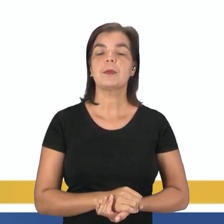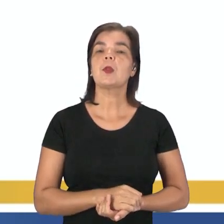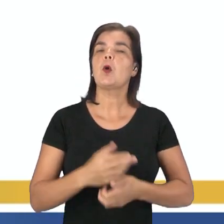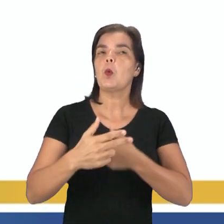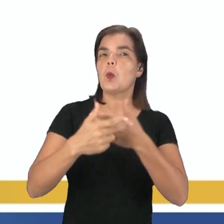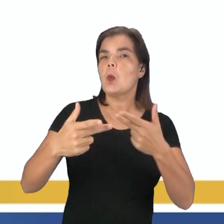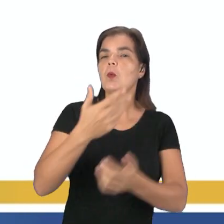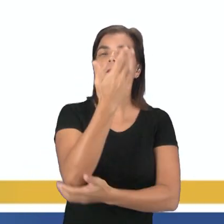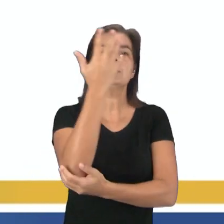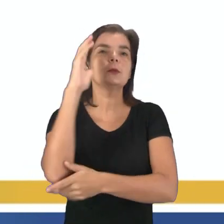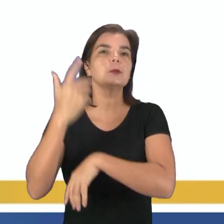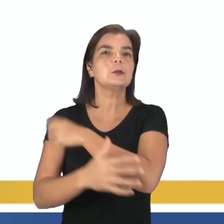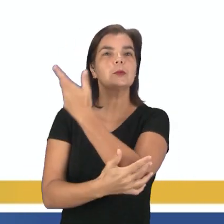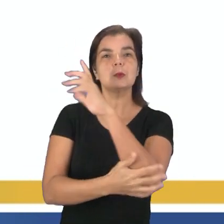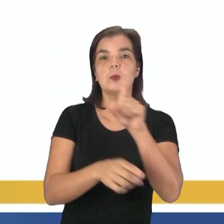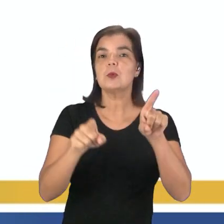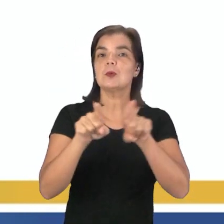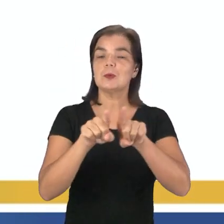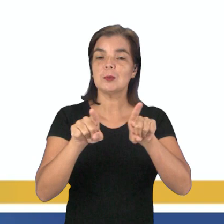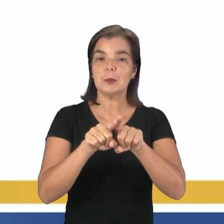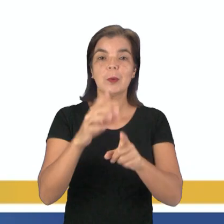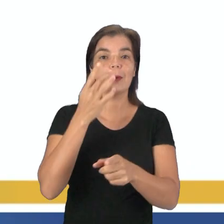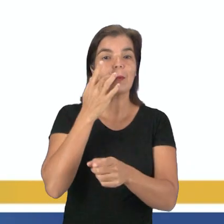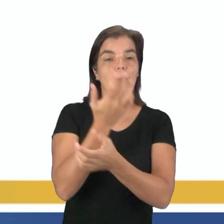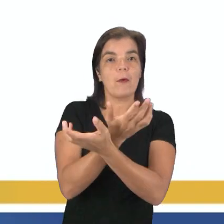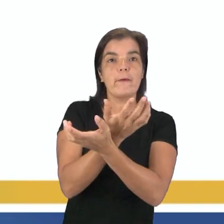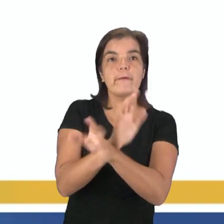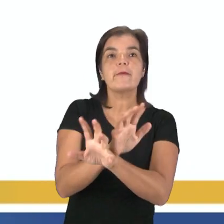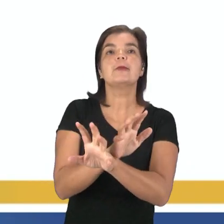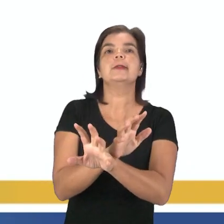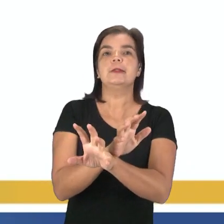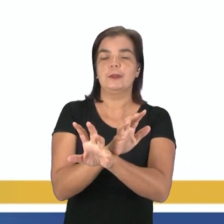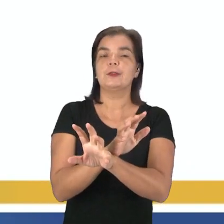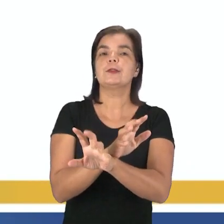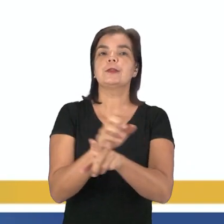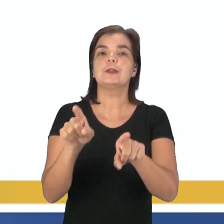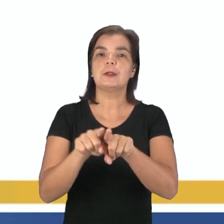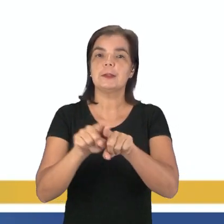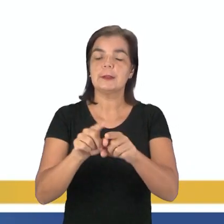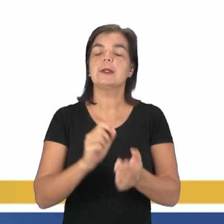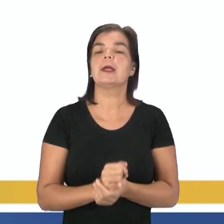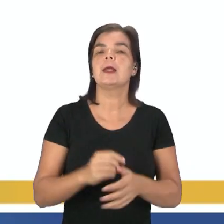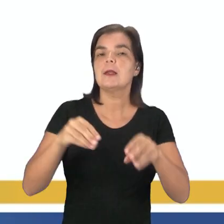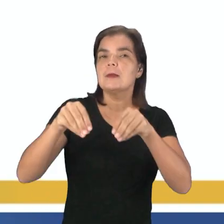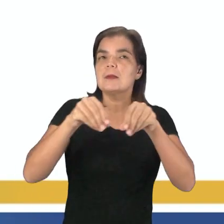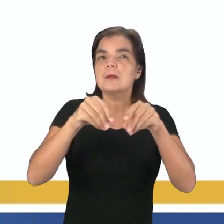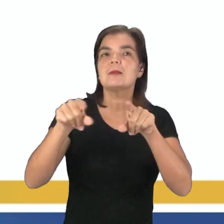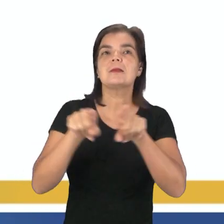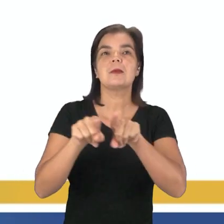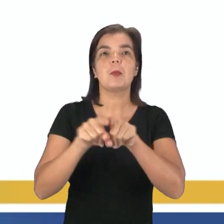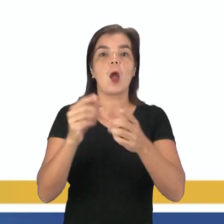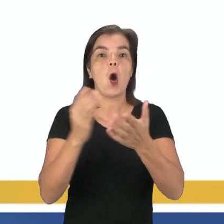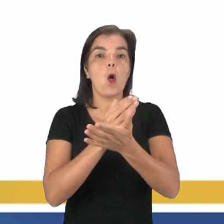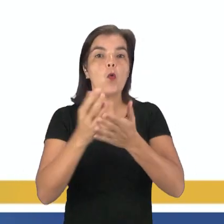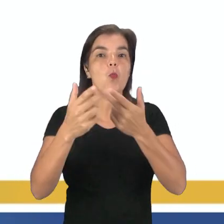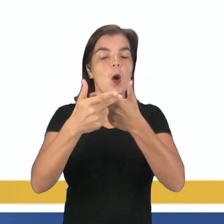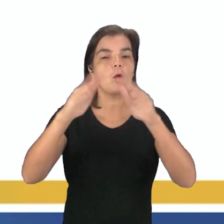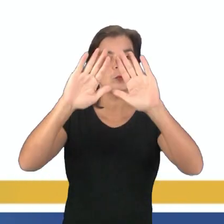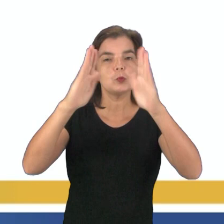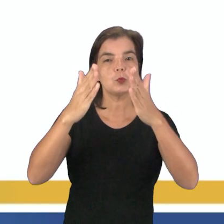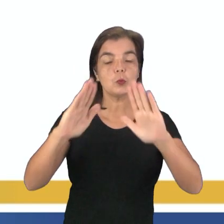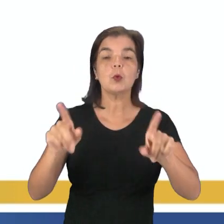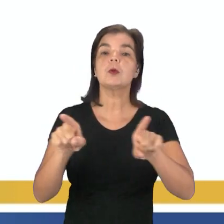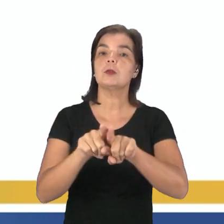monumentos, paisagens, restos arqueológicos, como fósseis, ossos, cinzas, e algumas obras também de arte